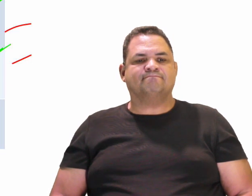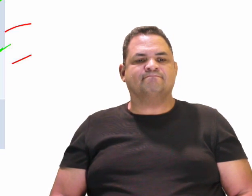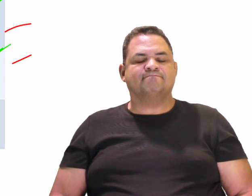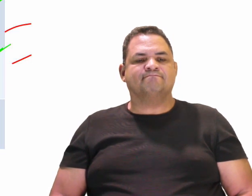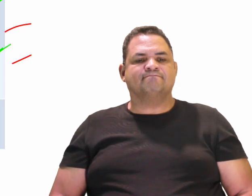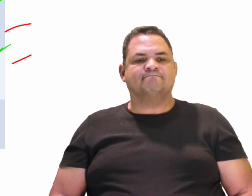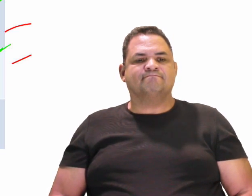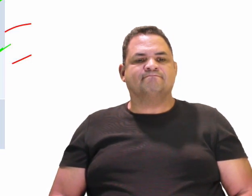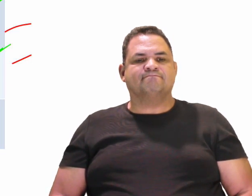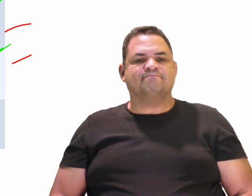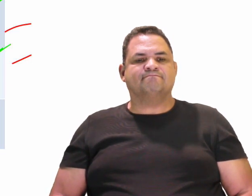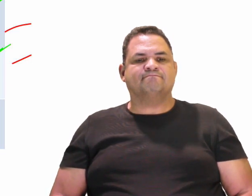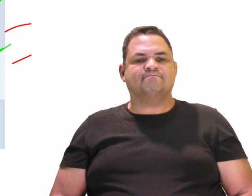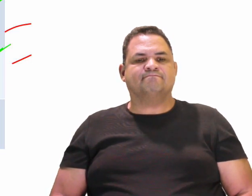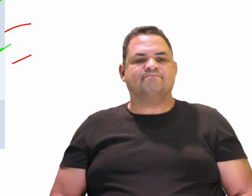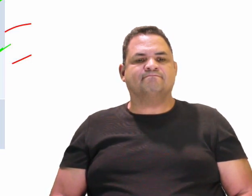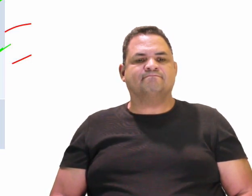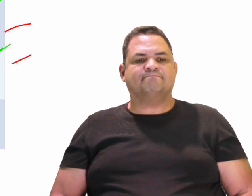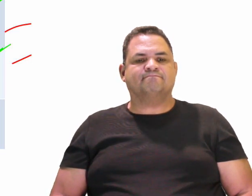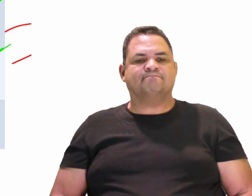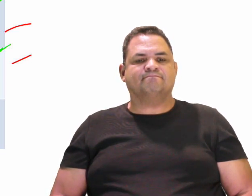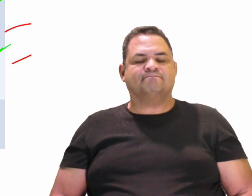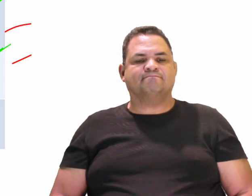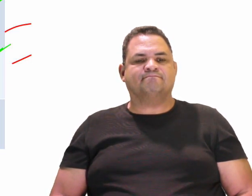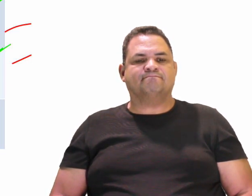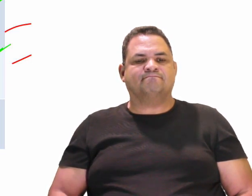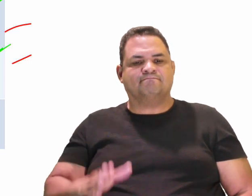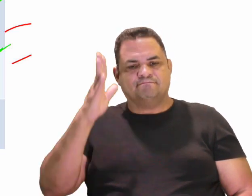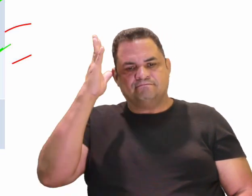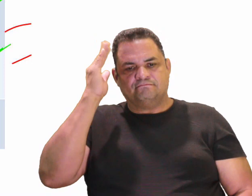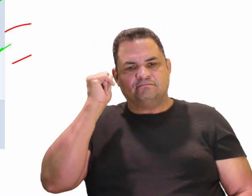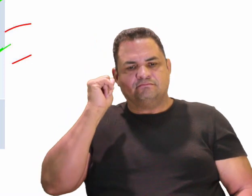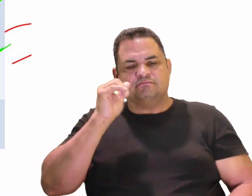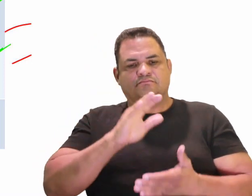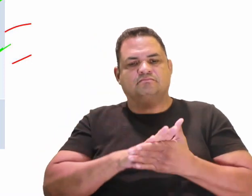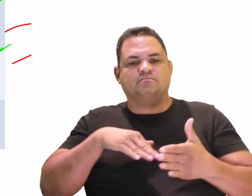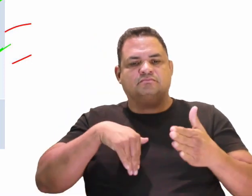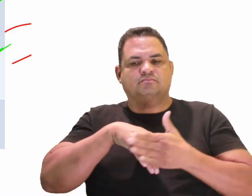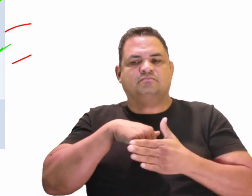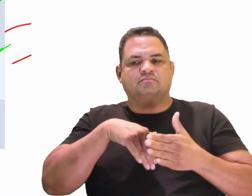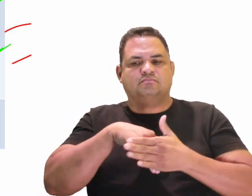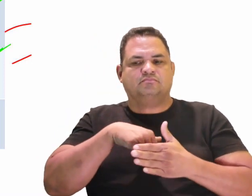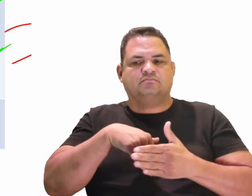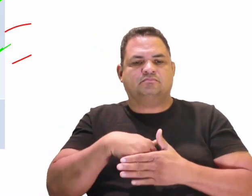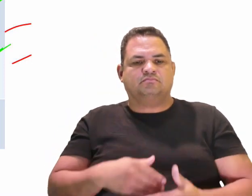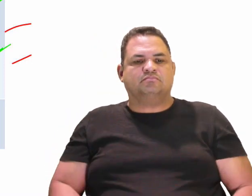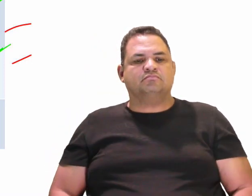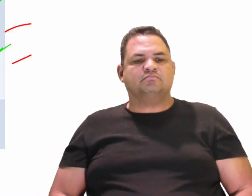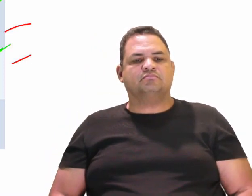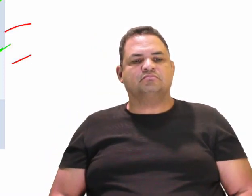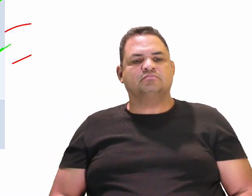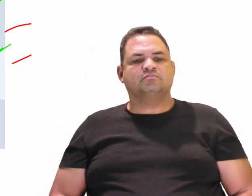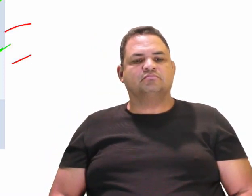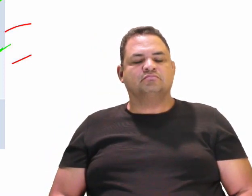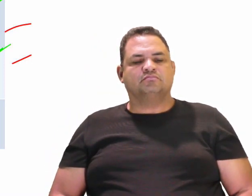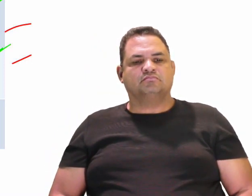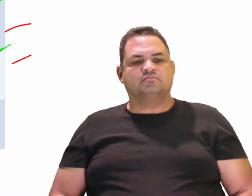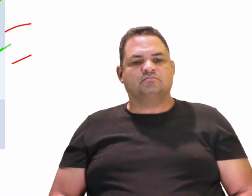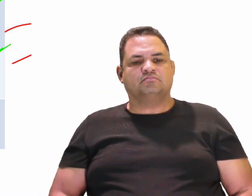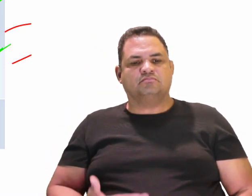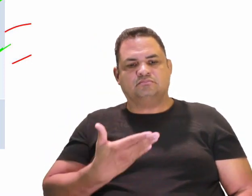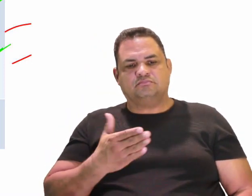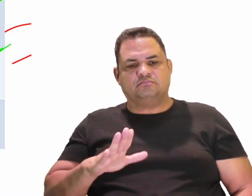soccer, he can play soccer, ele sabe jogar futebol. E do jiu-jitsu,